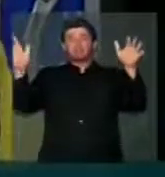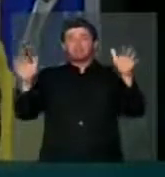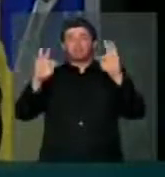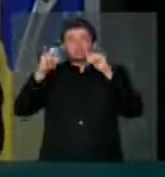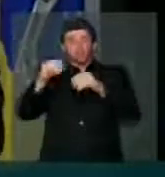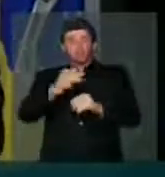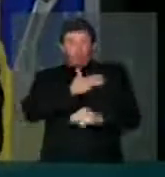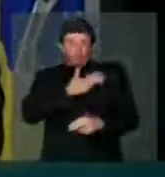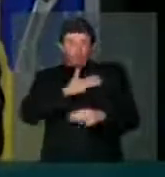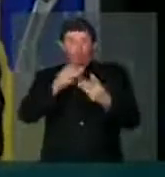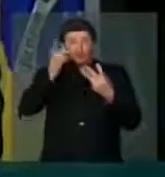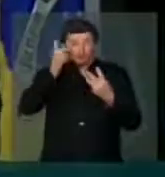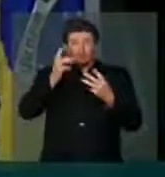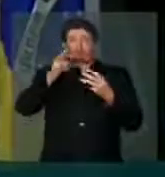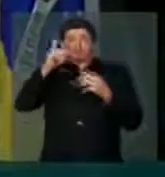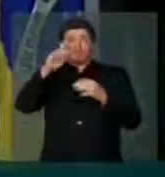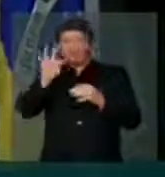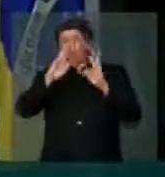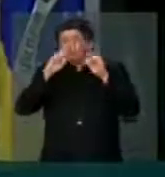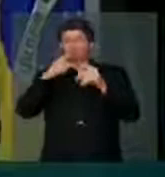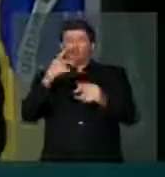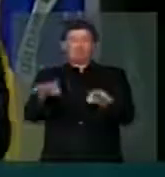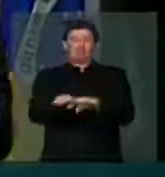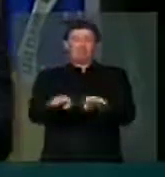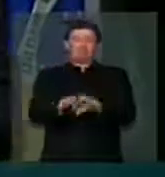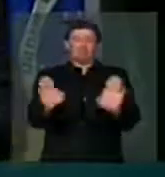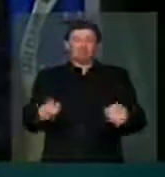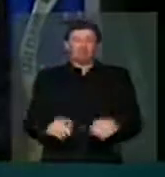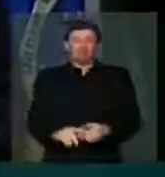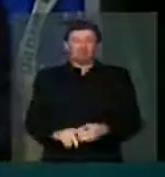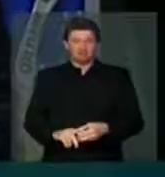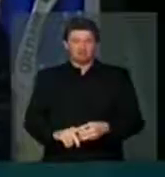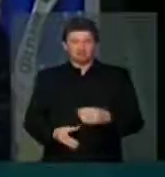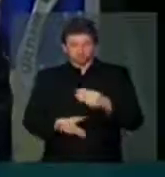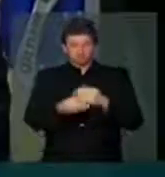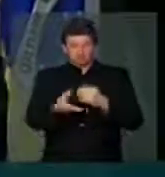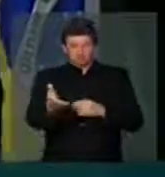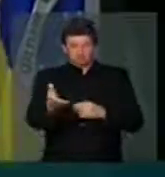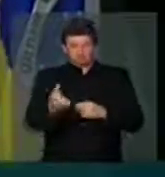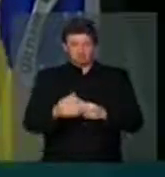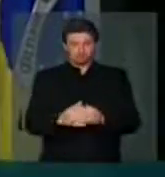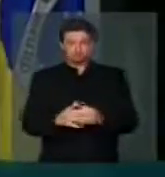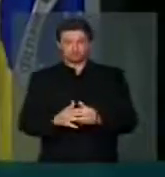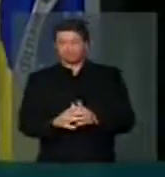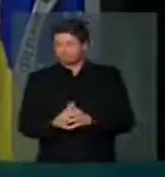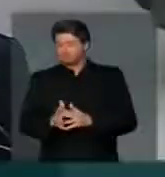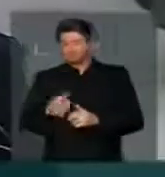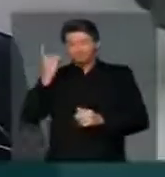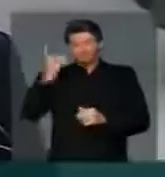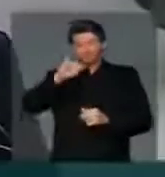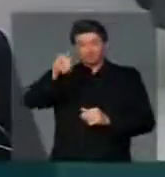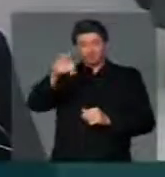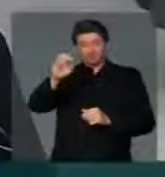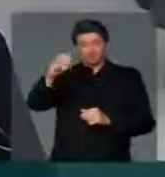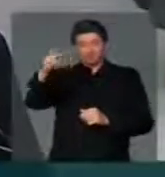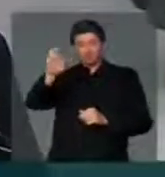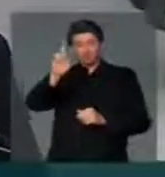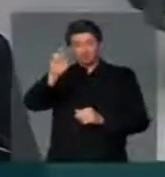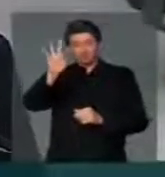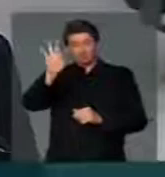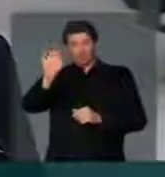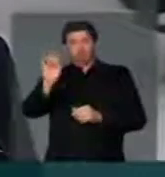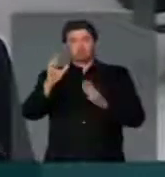de Lula e de seus companheiros do PT. A parte, excelência. Queria, deputado João Galberto,